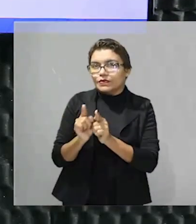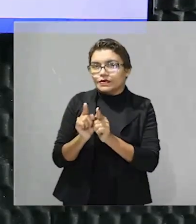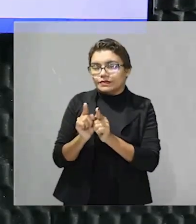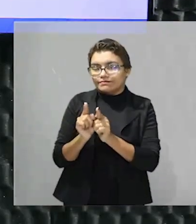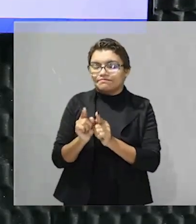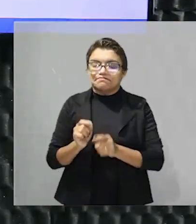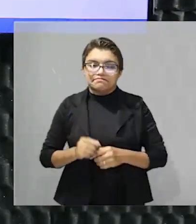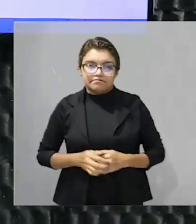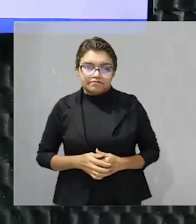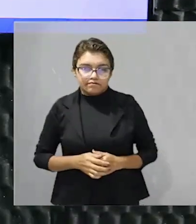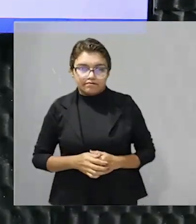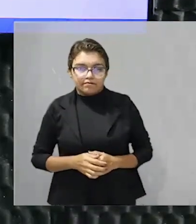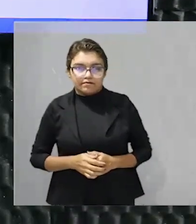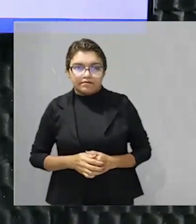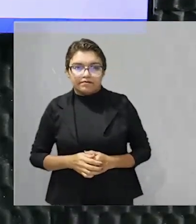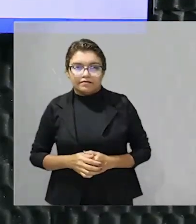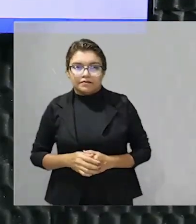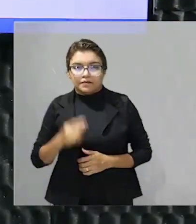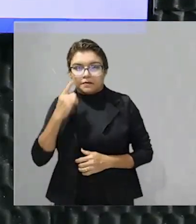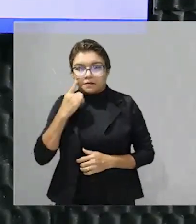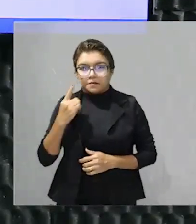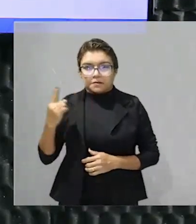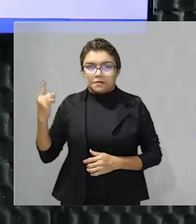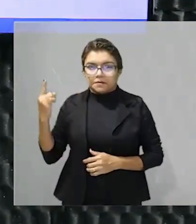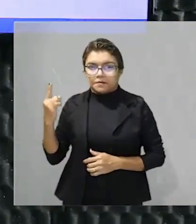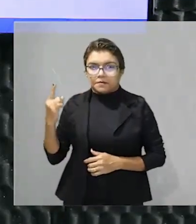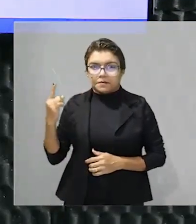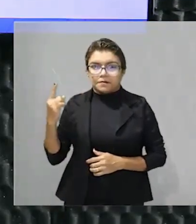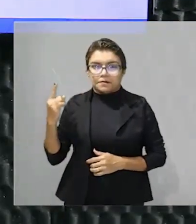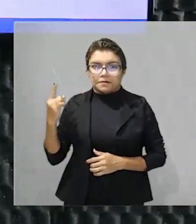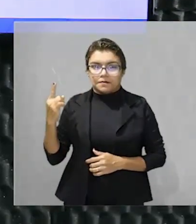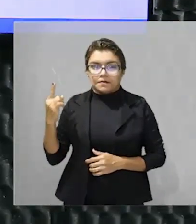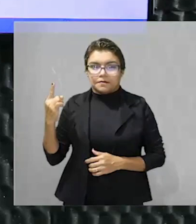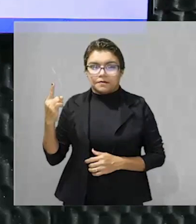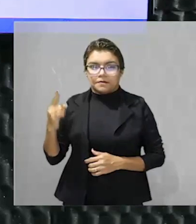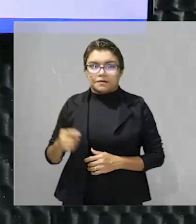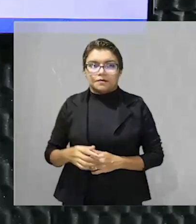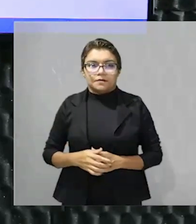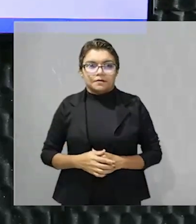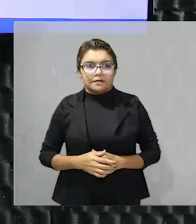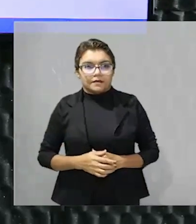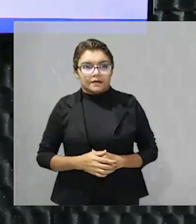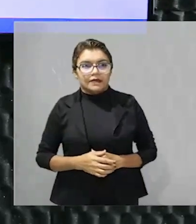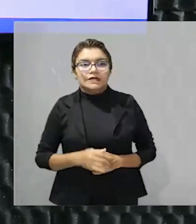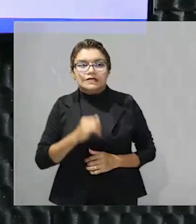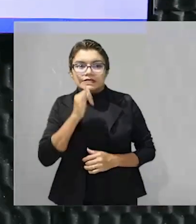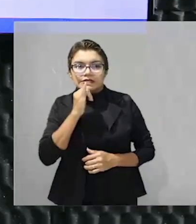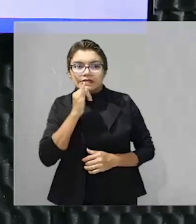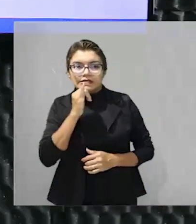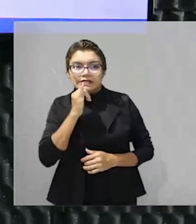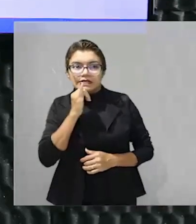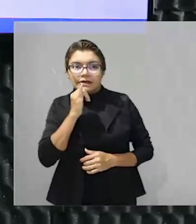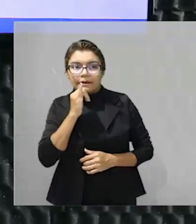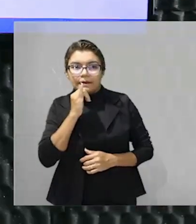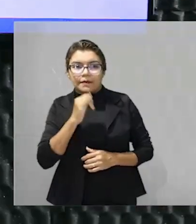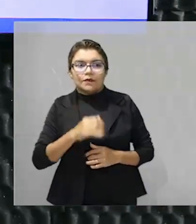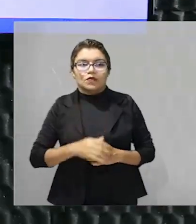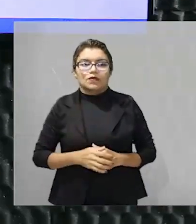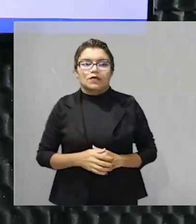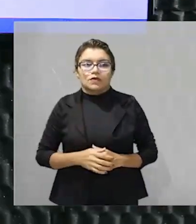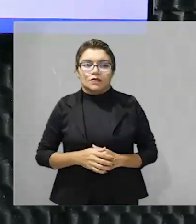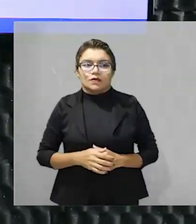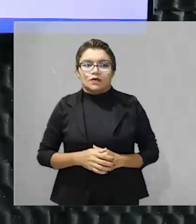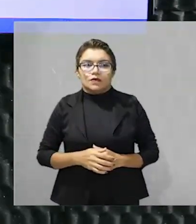cotidiana. Em, no way, esse ain't é outra característica informal do não é, do